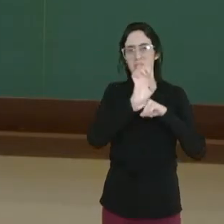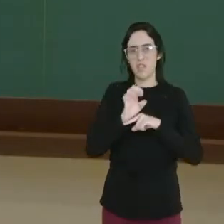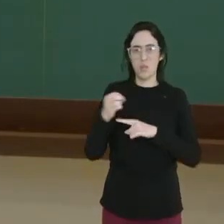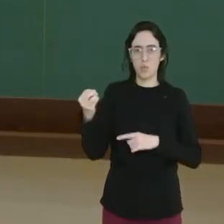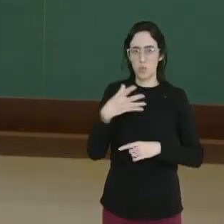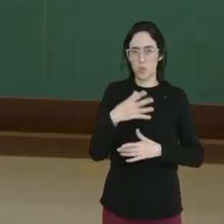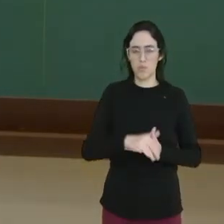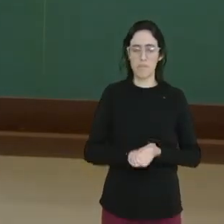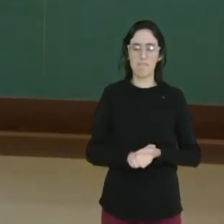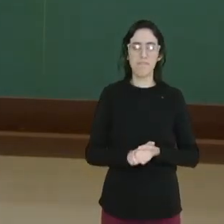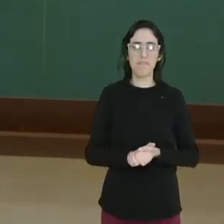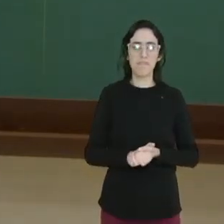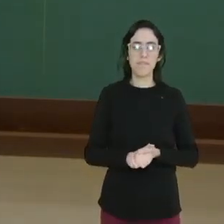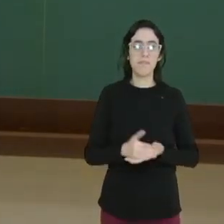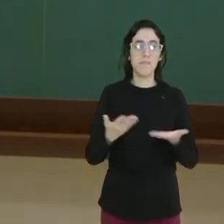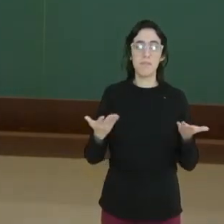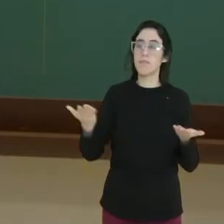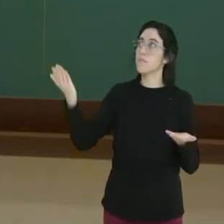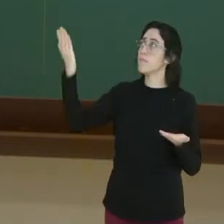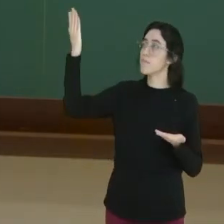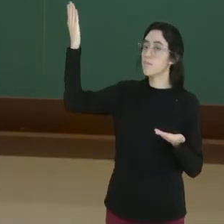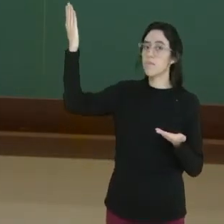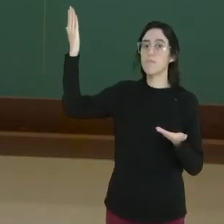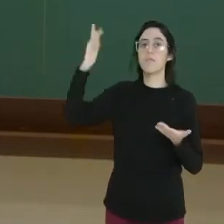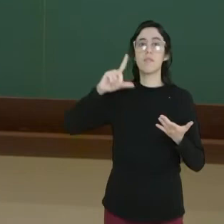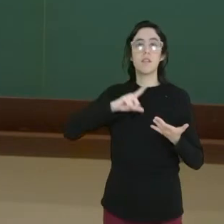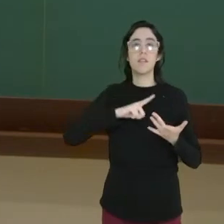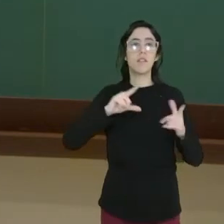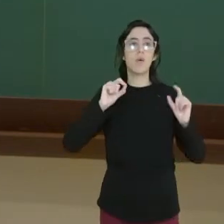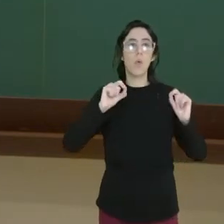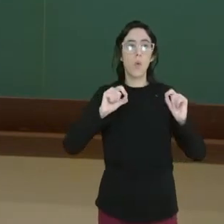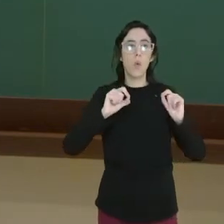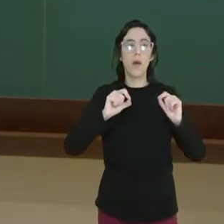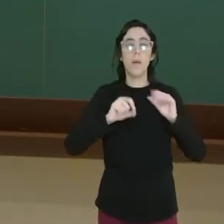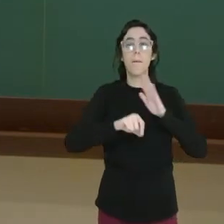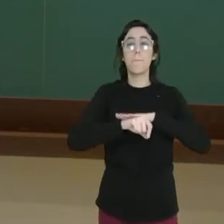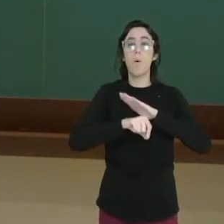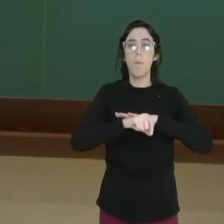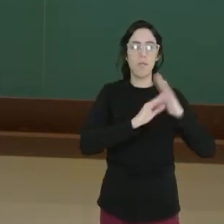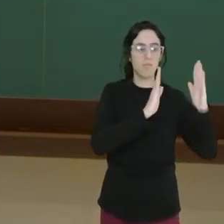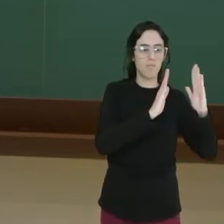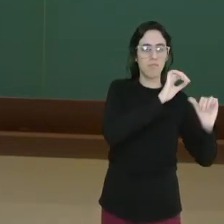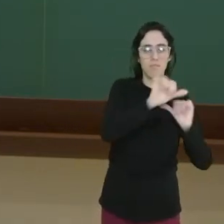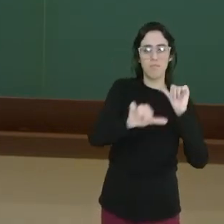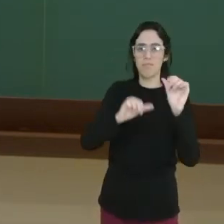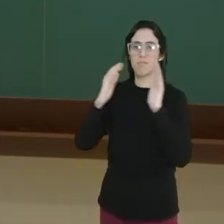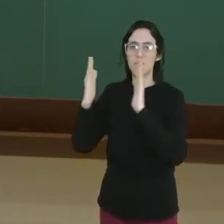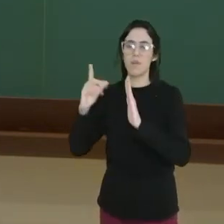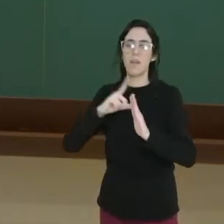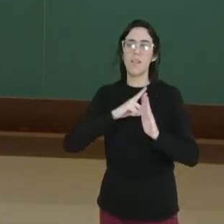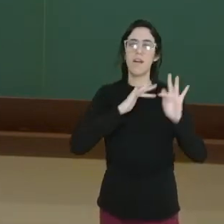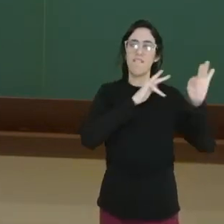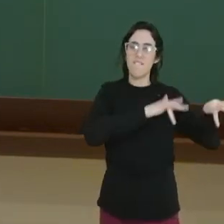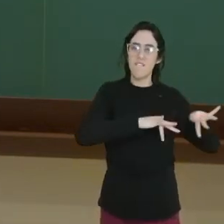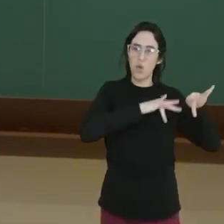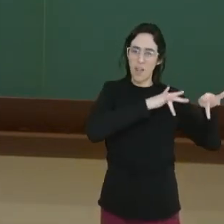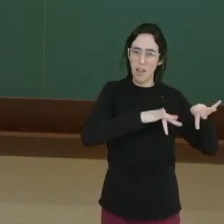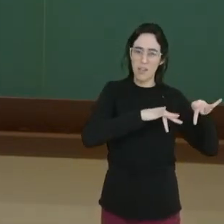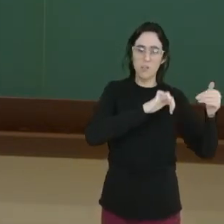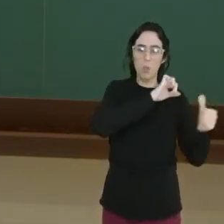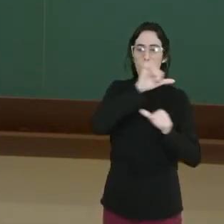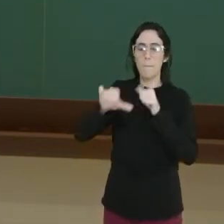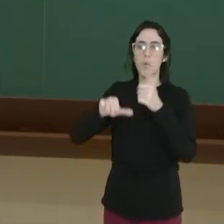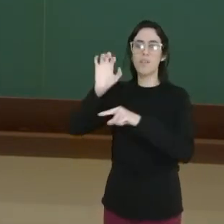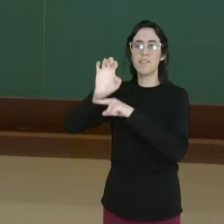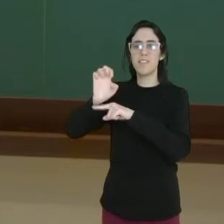estados modernos. Então aqui a gente tem esse movimento, esse momento de passagem, né, do feudalismo para o estado